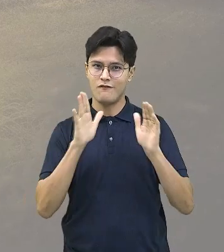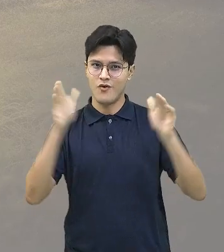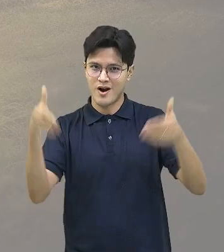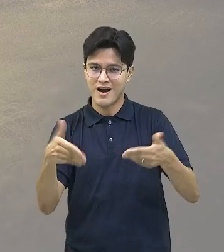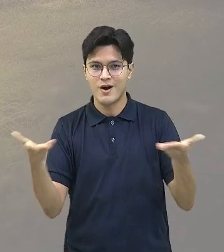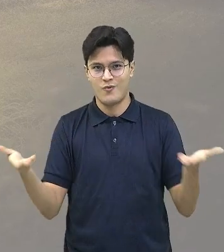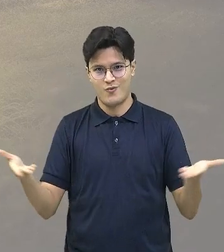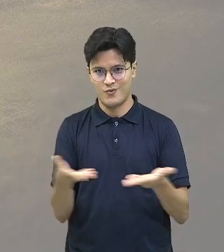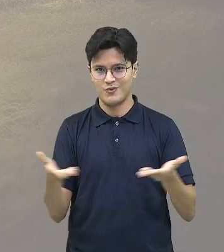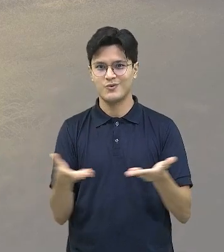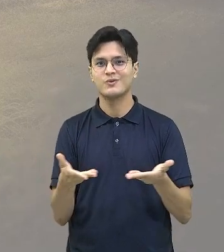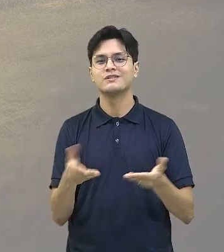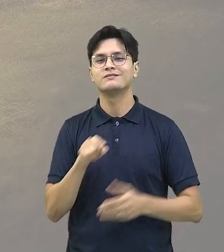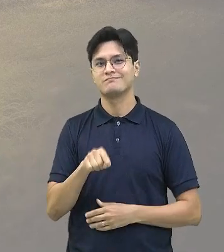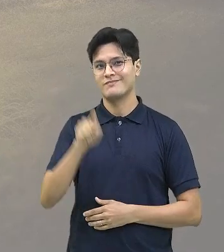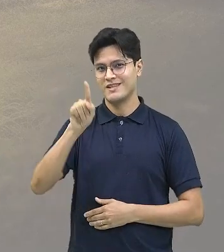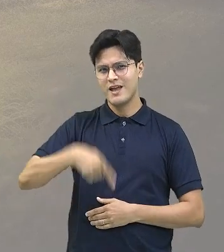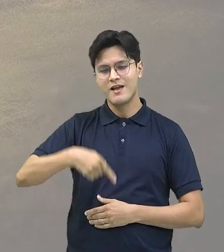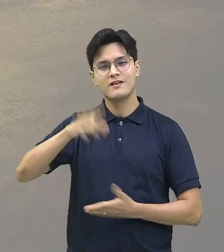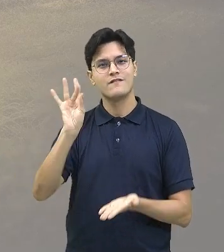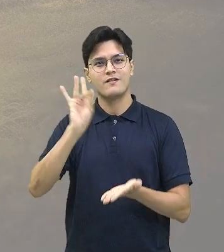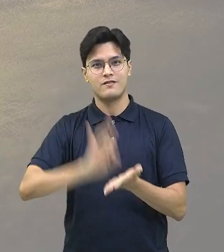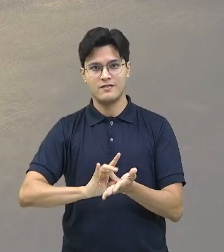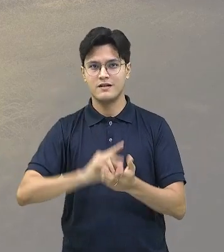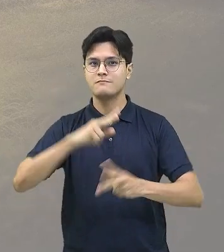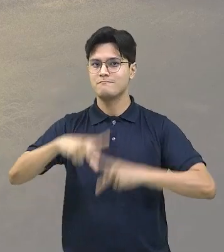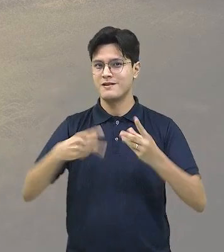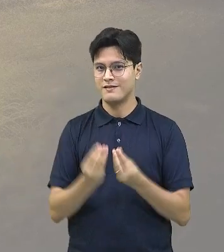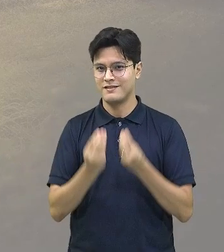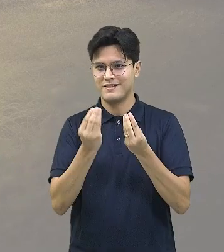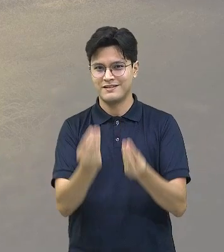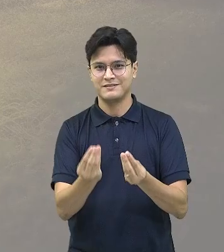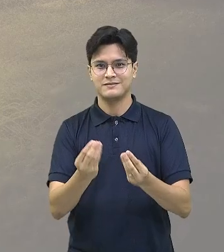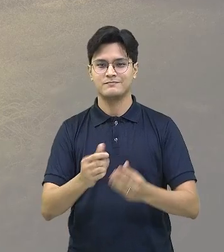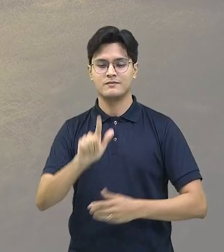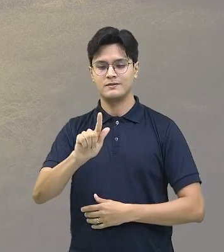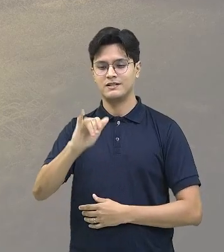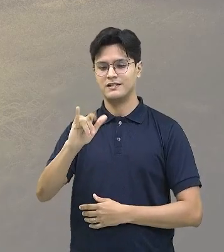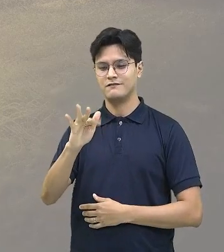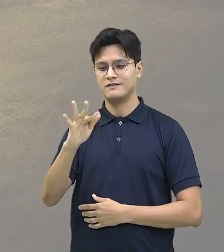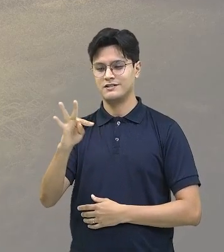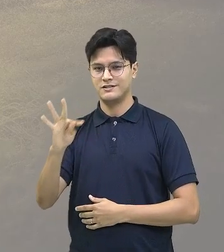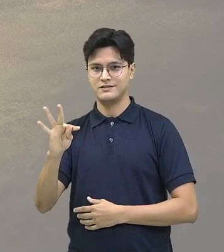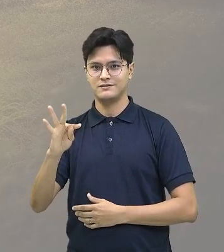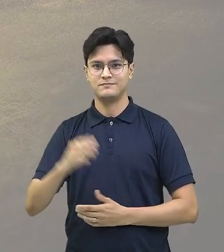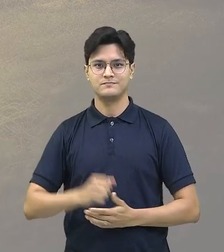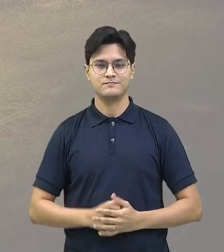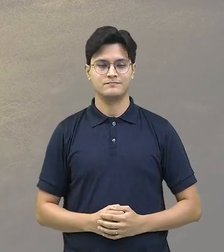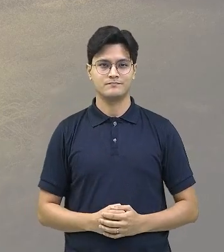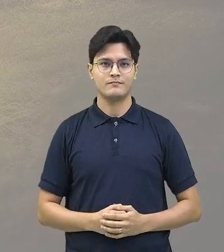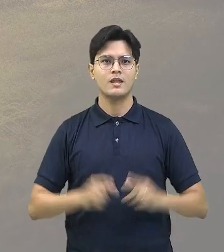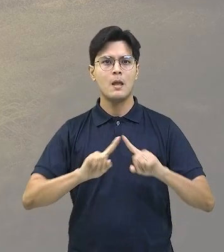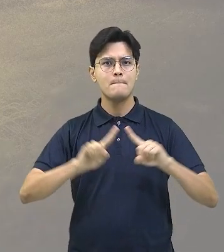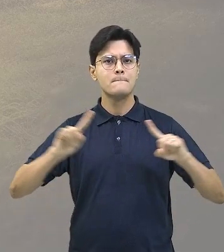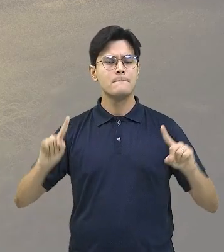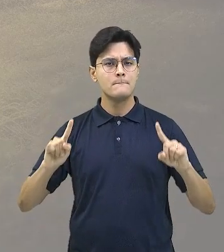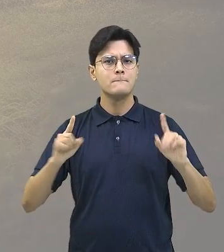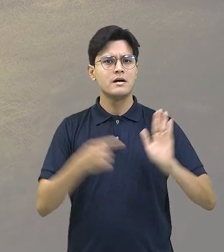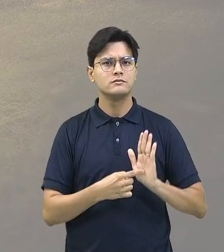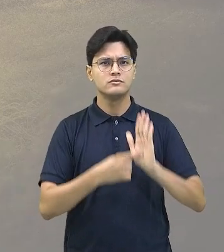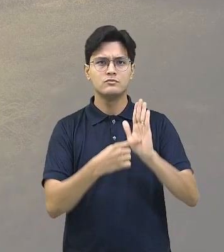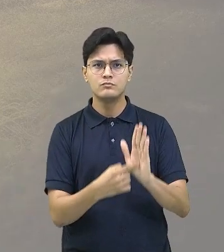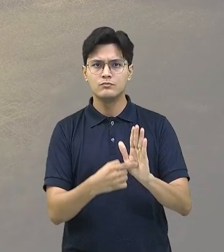é, de fato, um presente, uma dádiva, né? Um gift. Mas eu trouxe essa